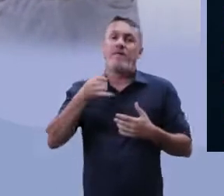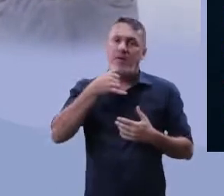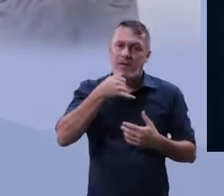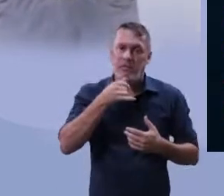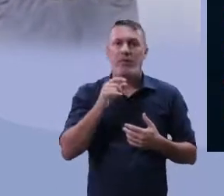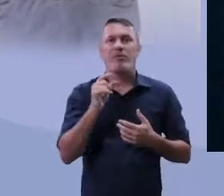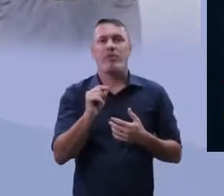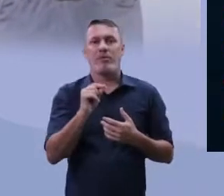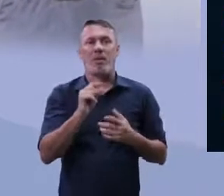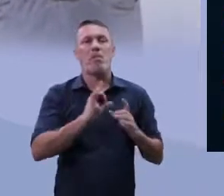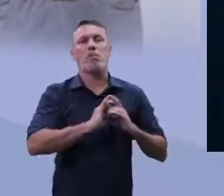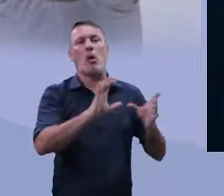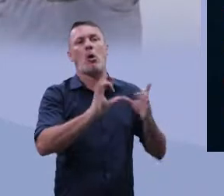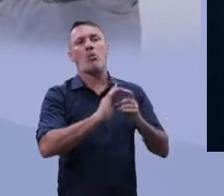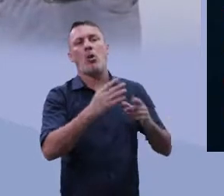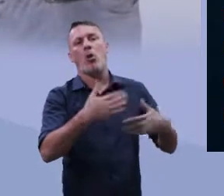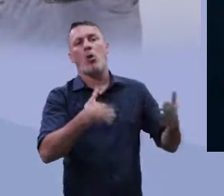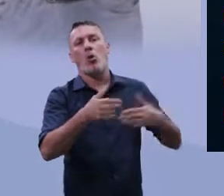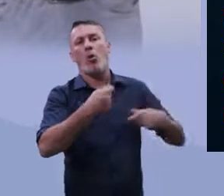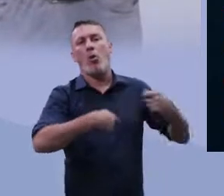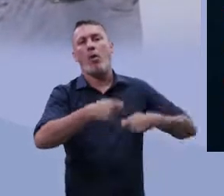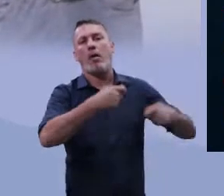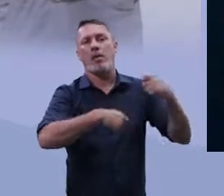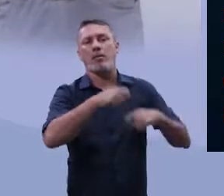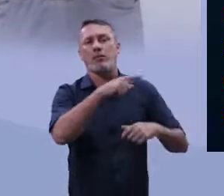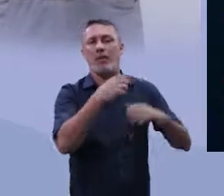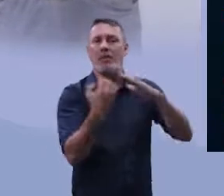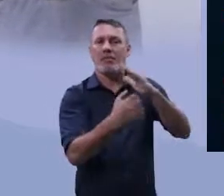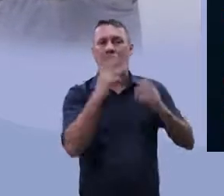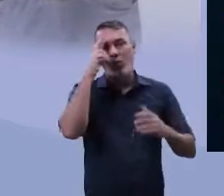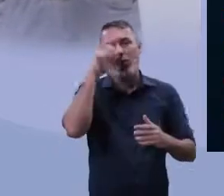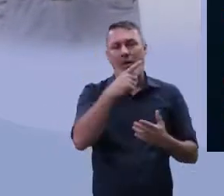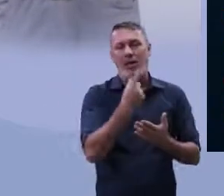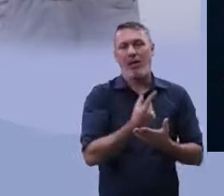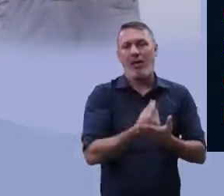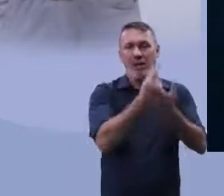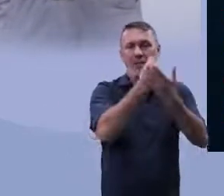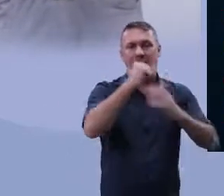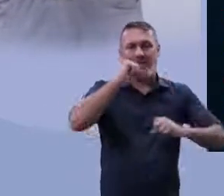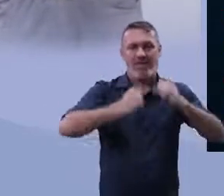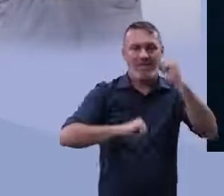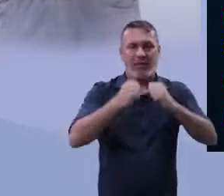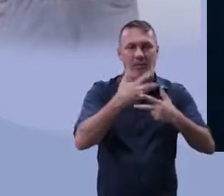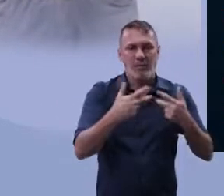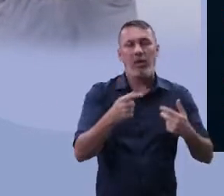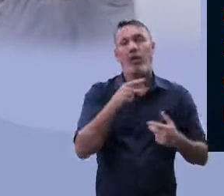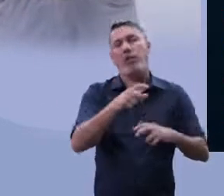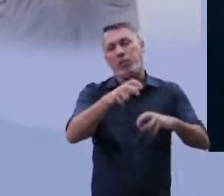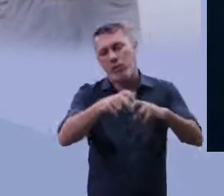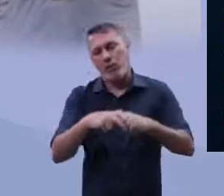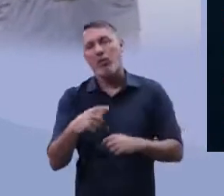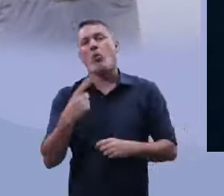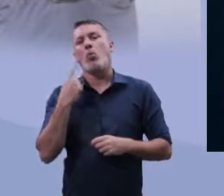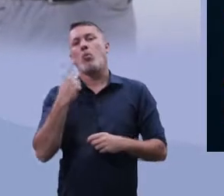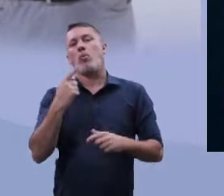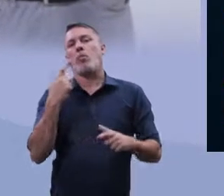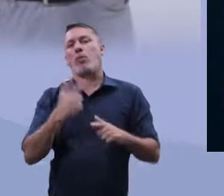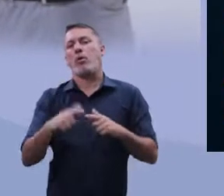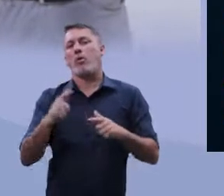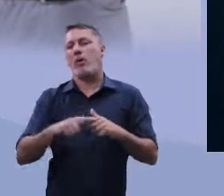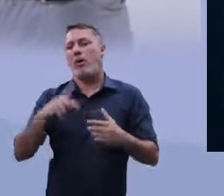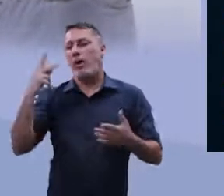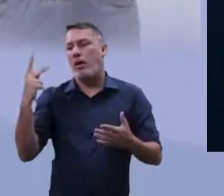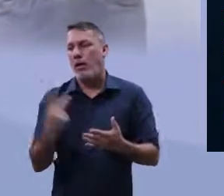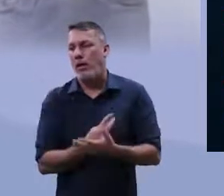bolha. Né? Infelizmente, esse liberalismo que se deu dentro de um contexto do capitalismo industrial foi justamente um